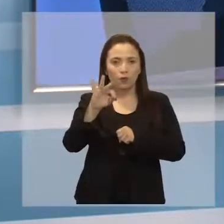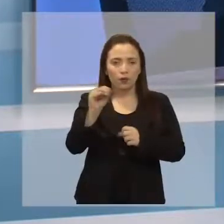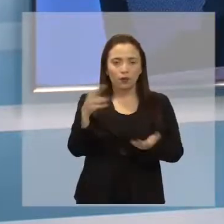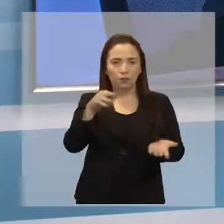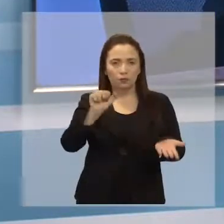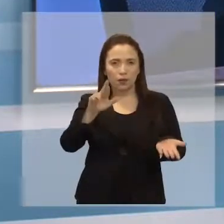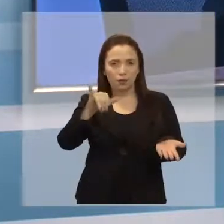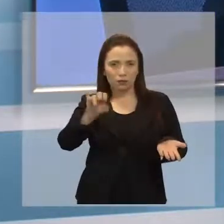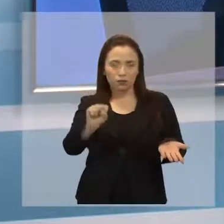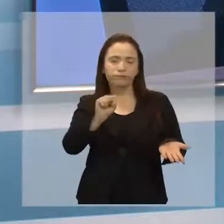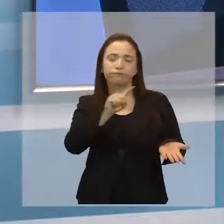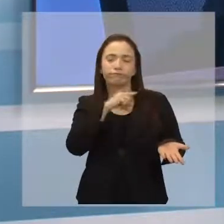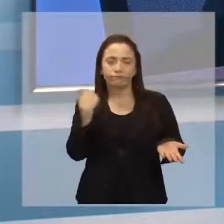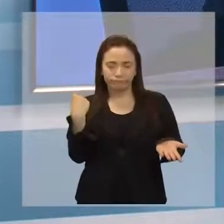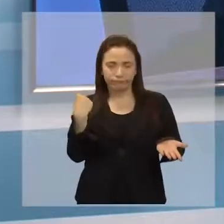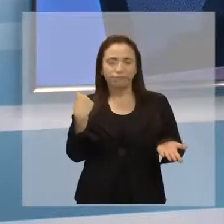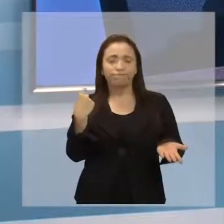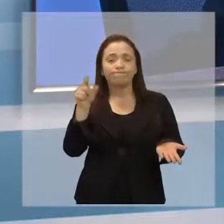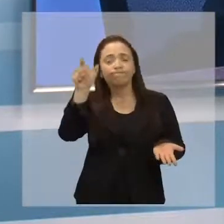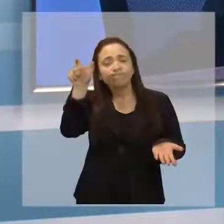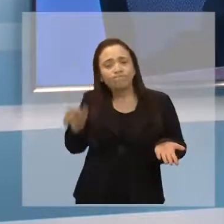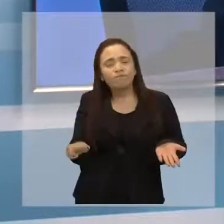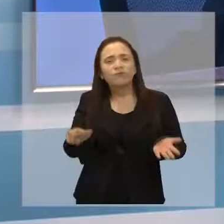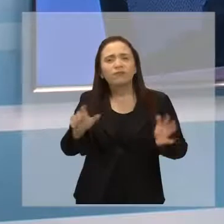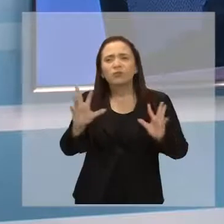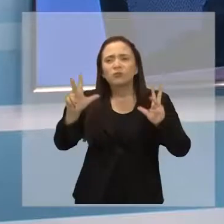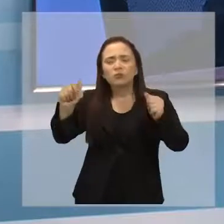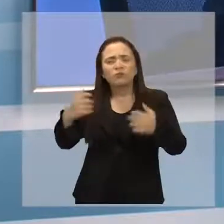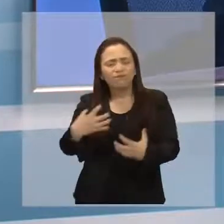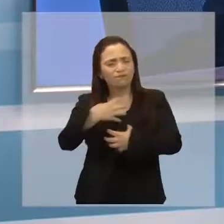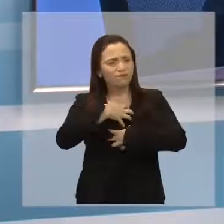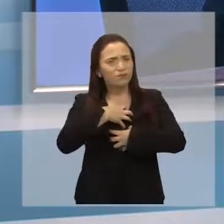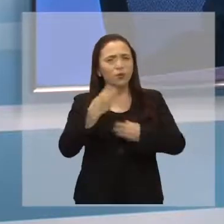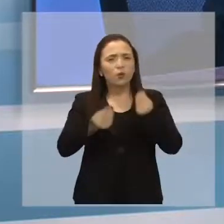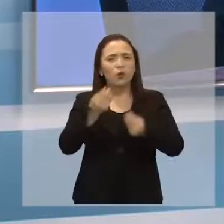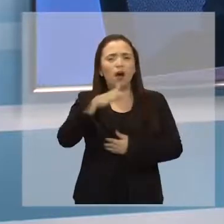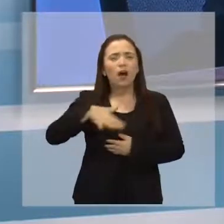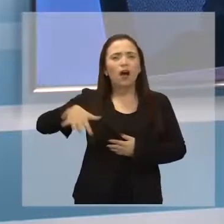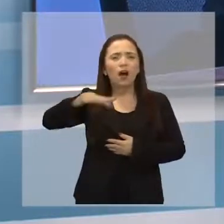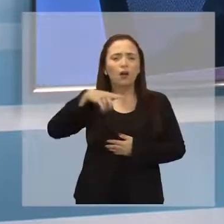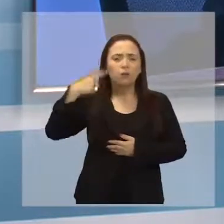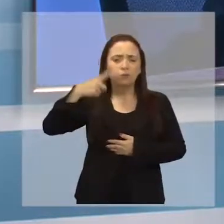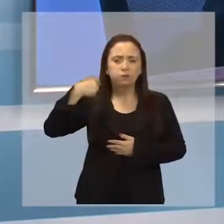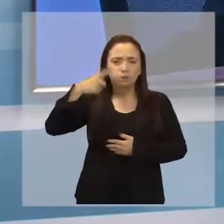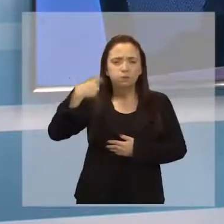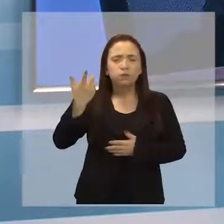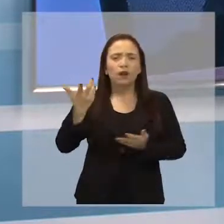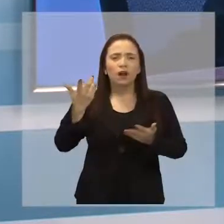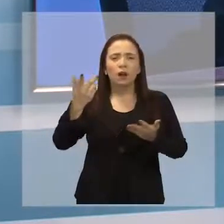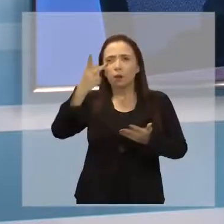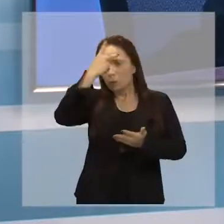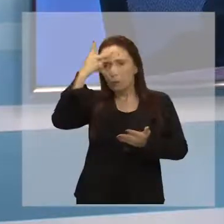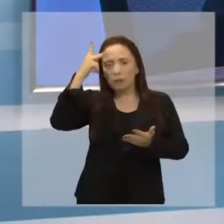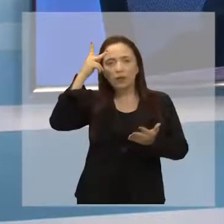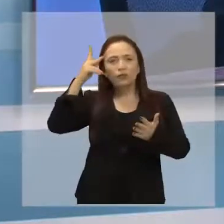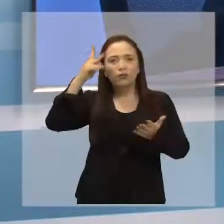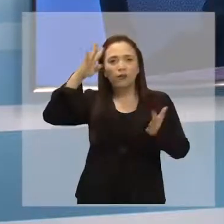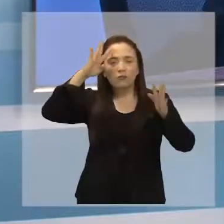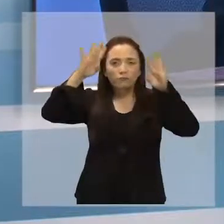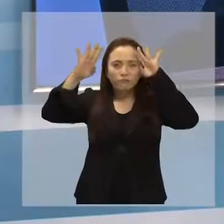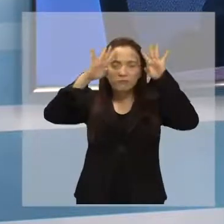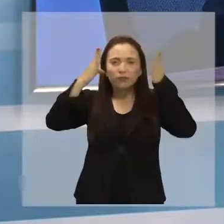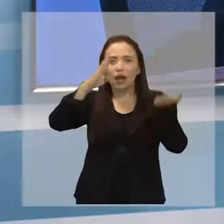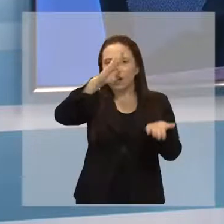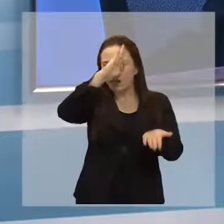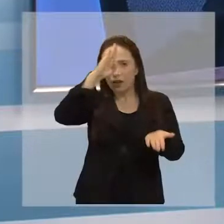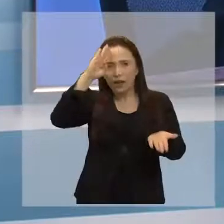Martins Rodrigues. Seu falecimento deixa mais pobre o mundo jurídico, a intelectualidade, o mundo